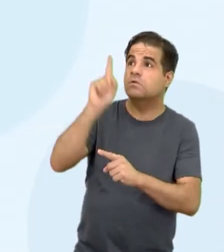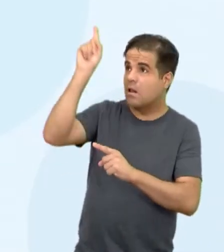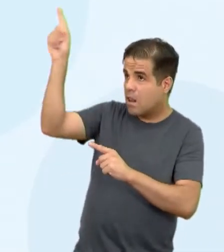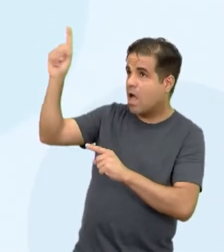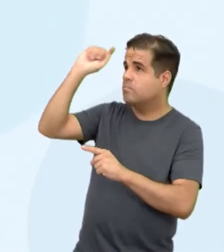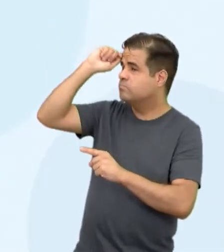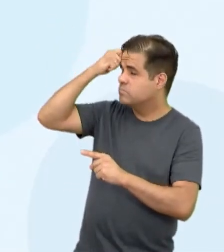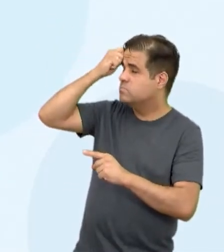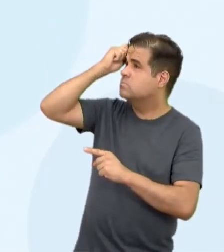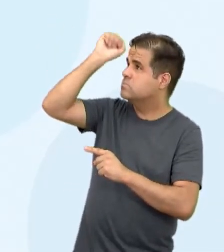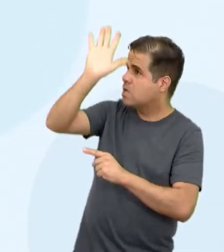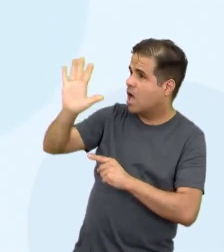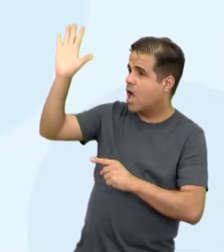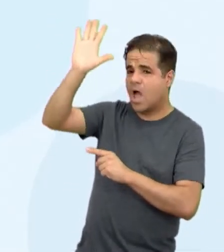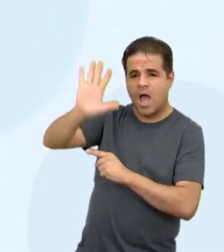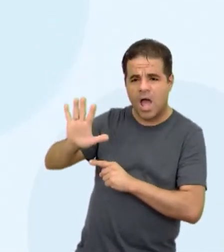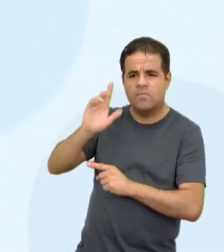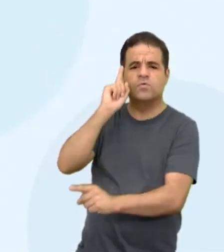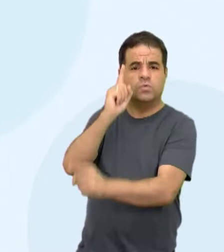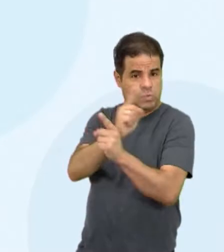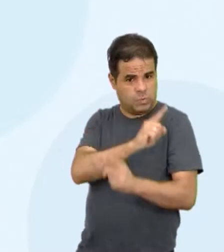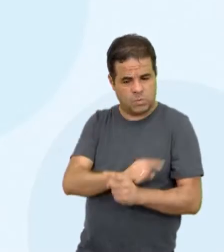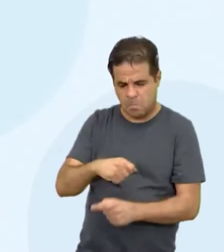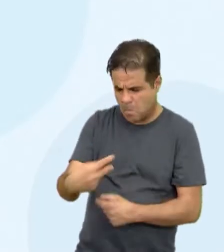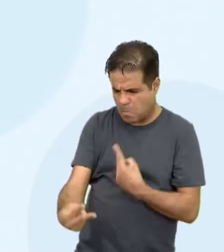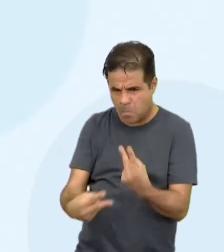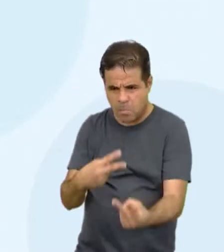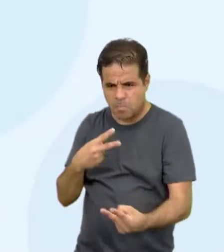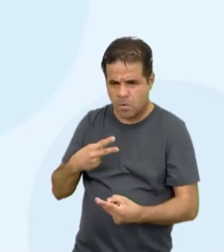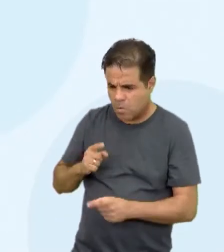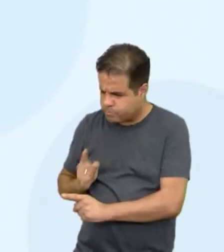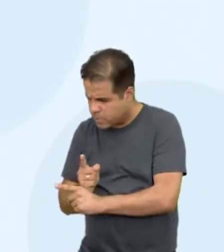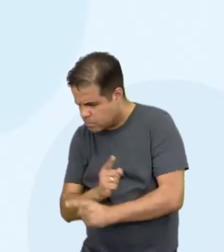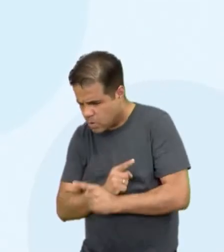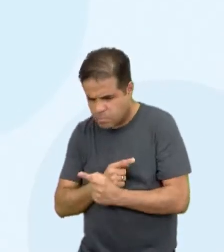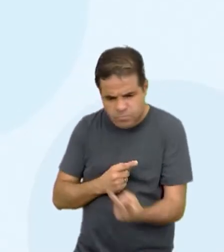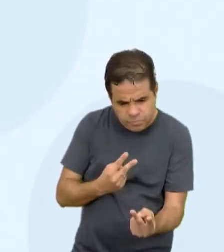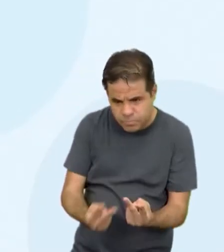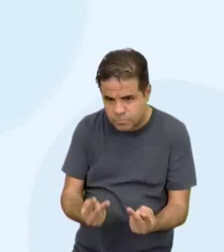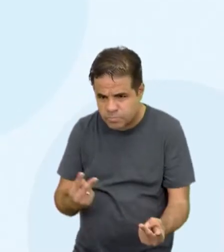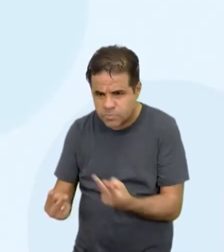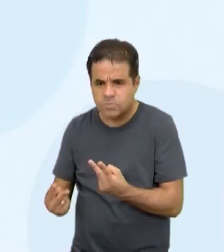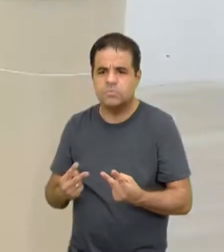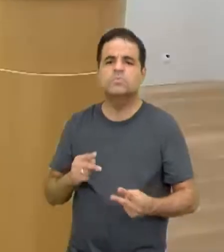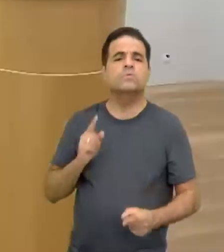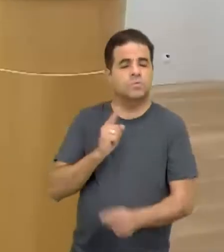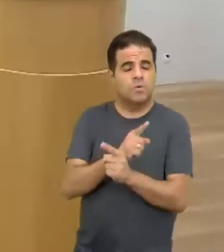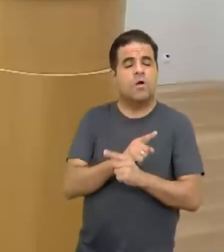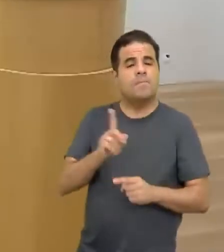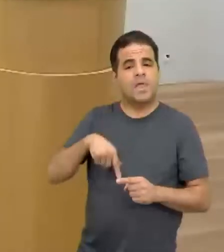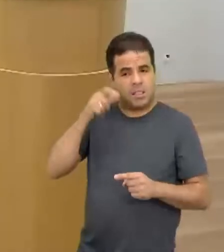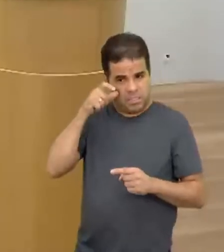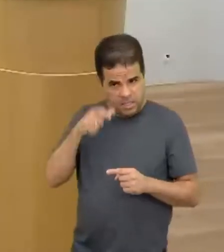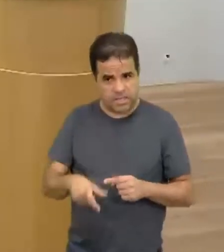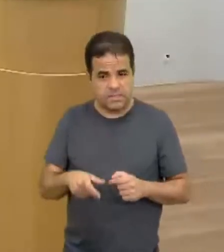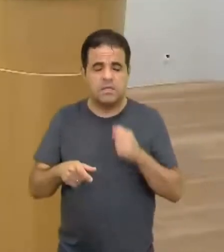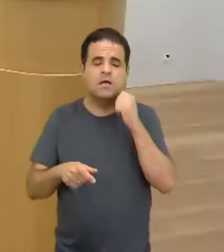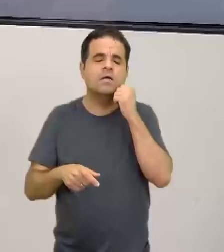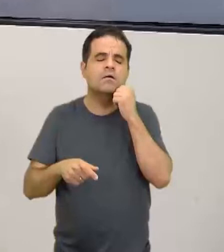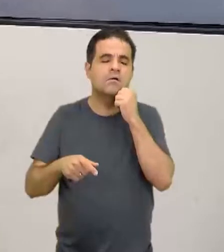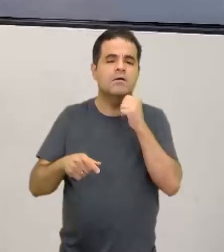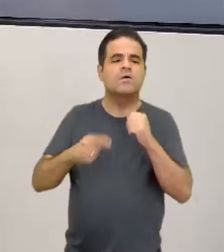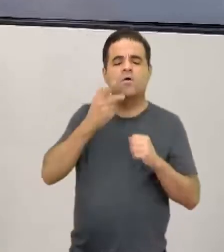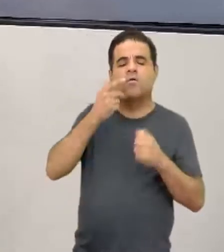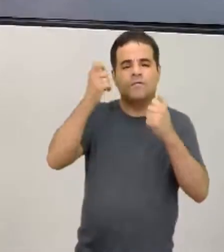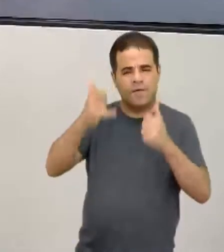África, vestígios, né, desses indivíduos foram encontrados na África. Uma coisa interessante, Giba, é que justamente quando a gente